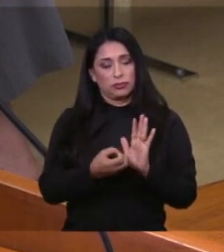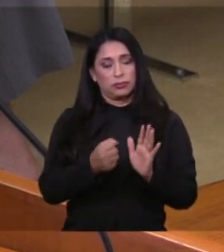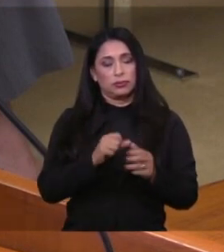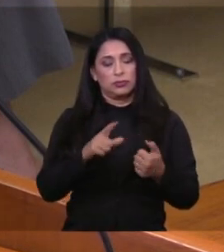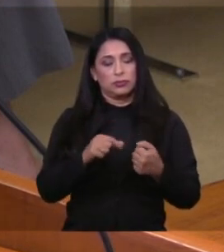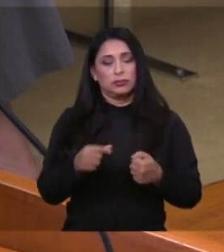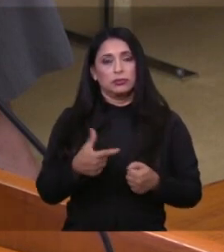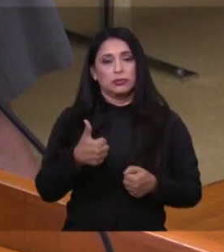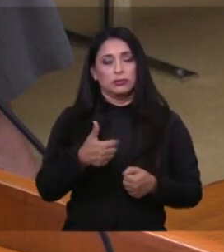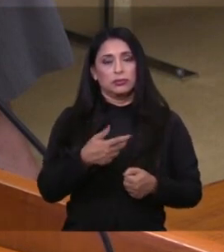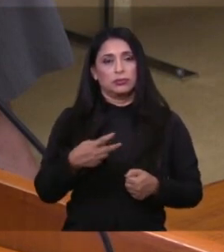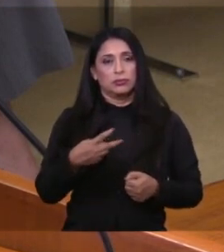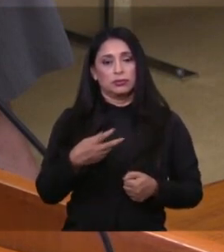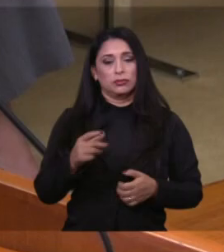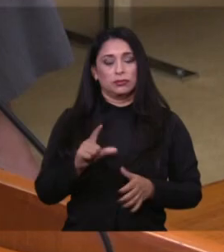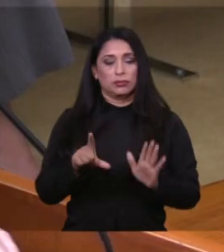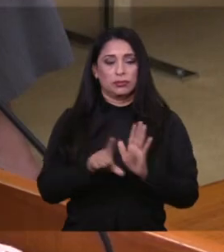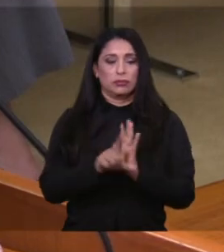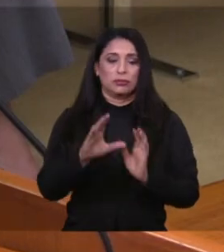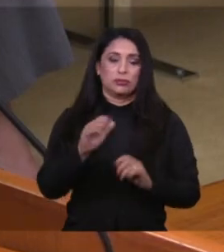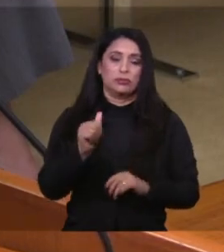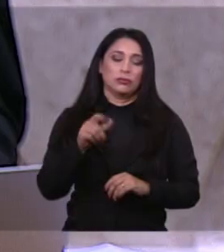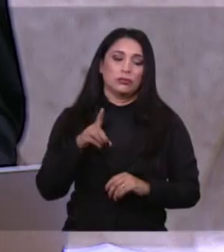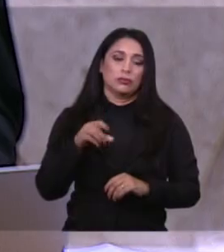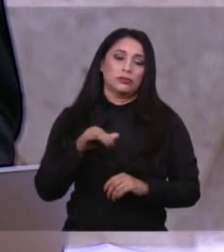24A, parágrafo 4º da Lei Candir. Muito obrigado.